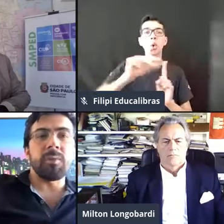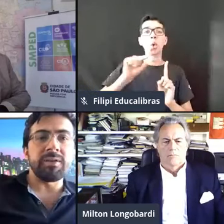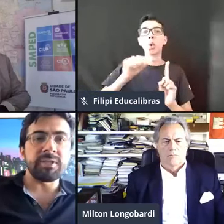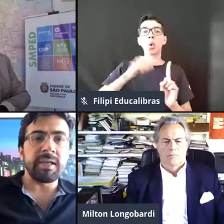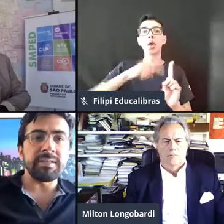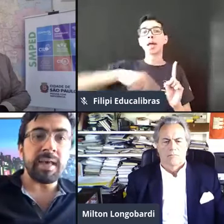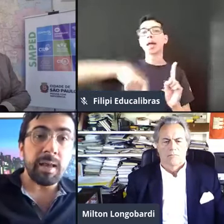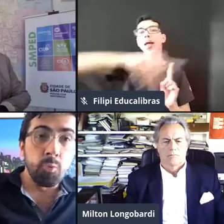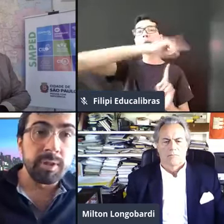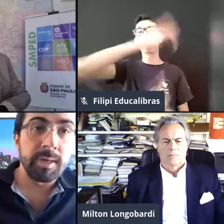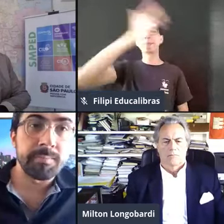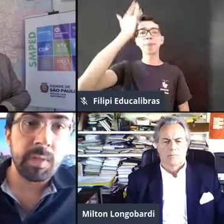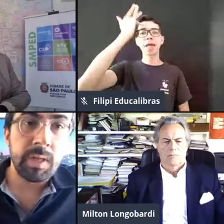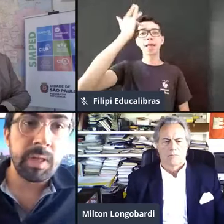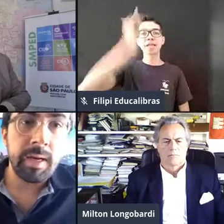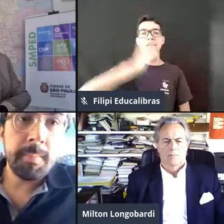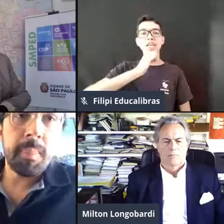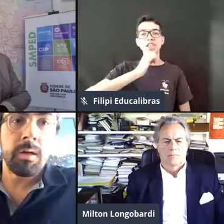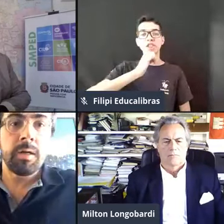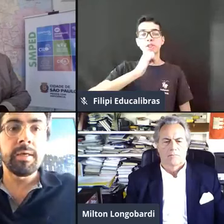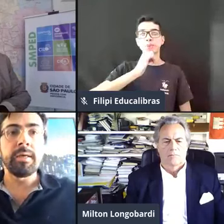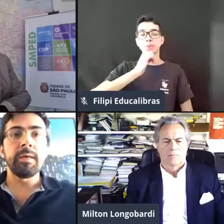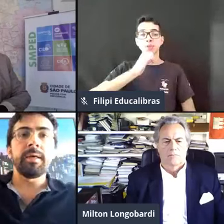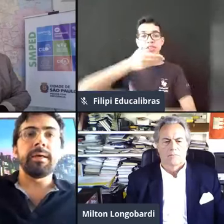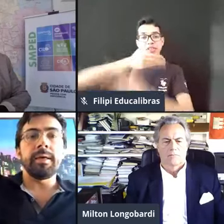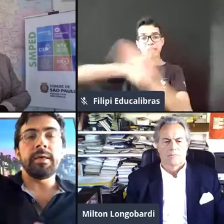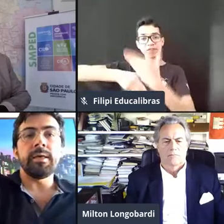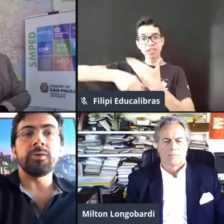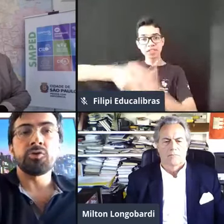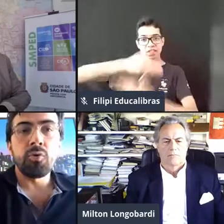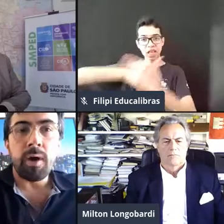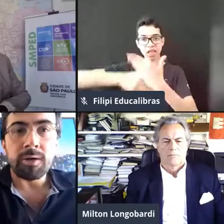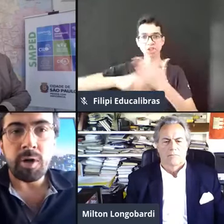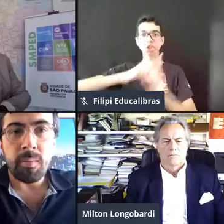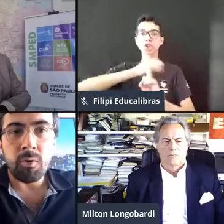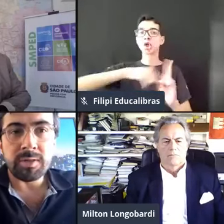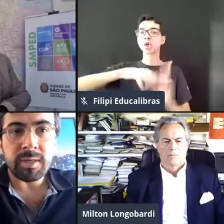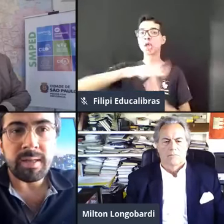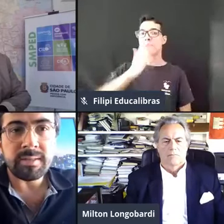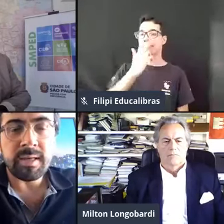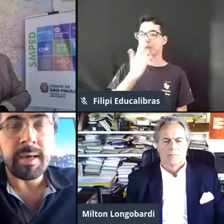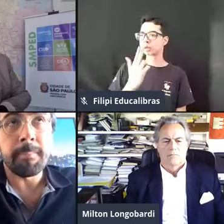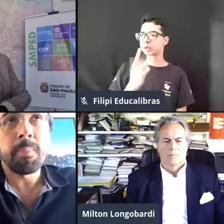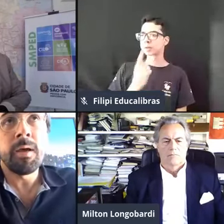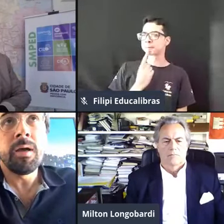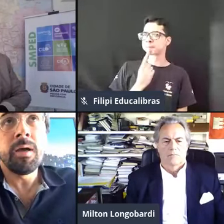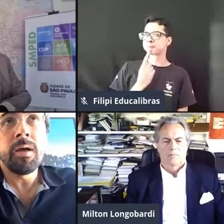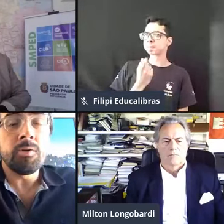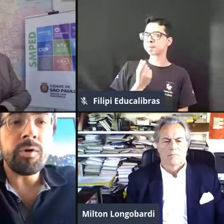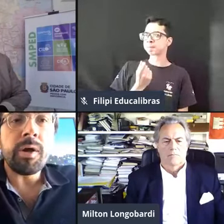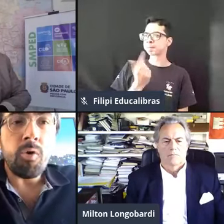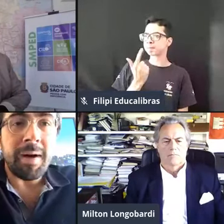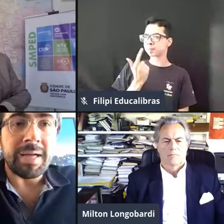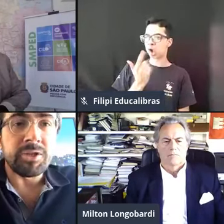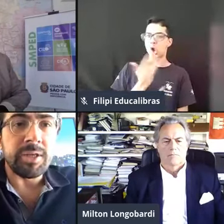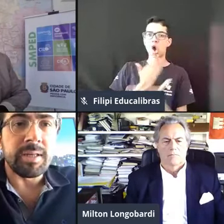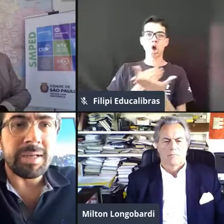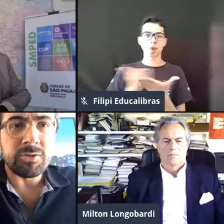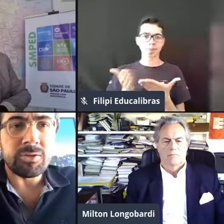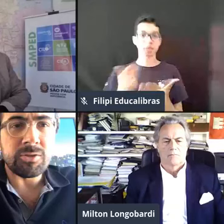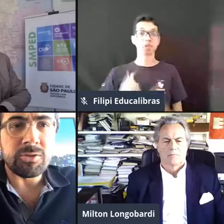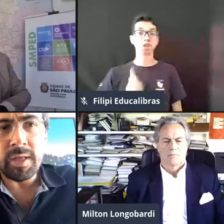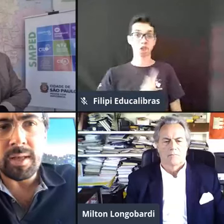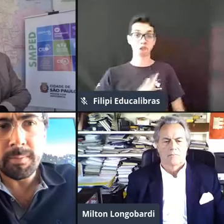tem uma deficiência, ela muda, né? E isso eu acho que é uma coisa que tem que ser, não digo que combatida,